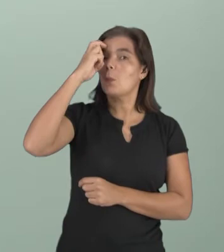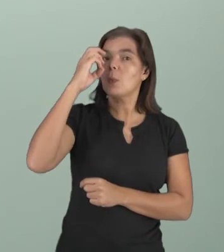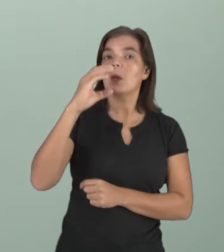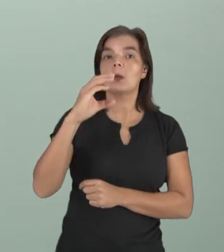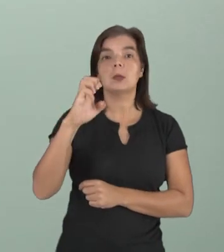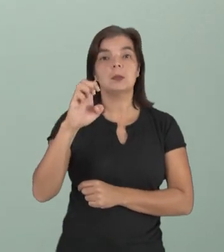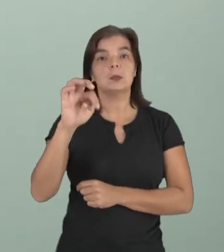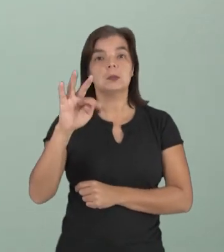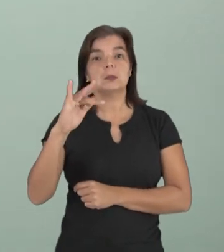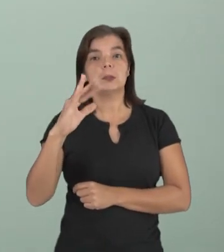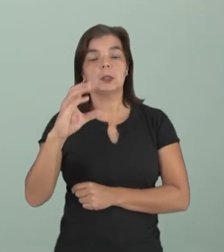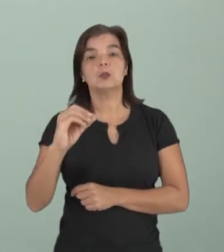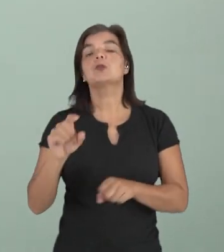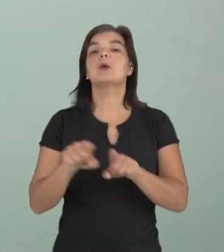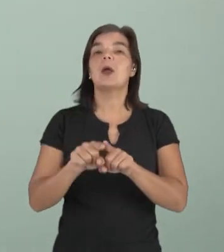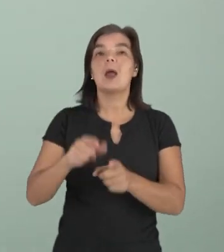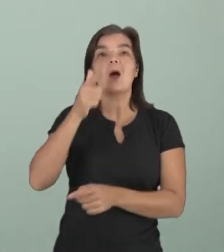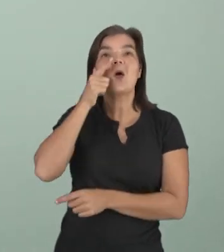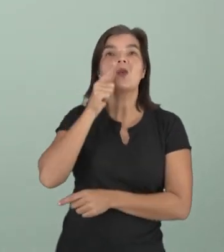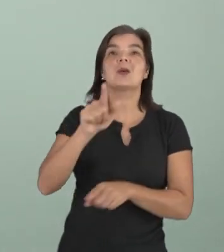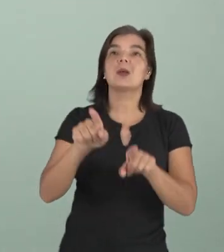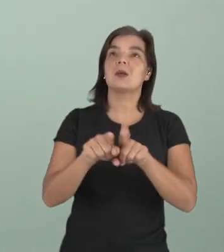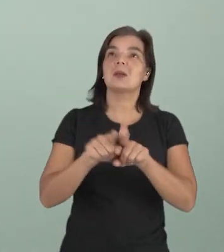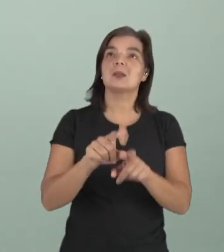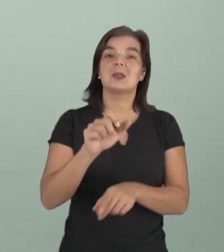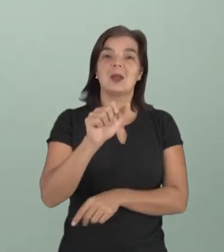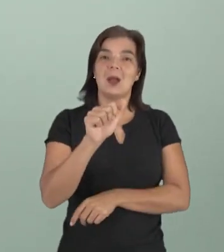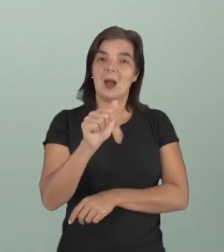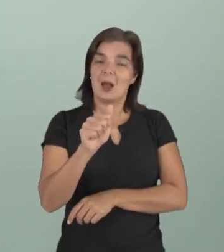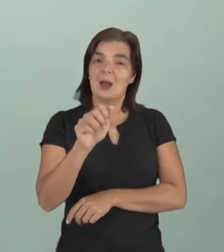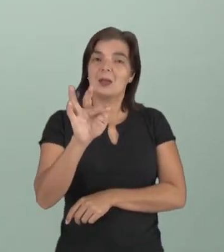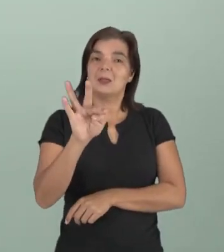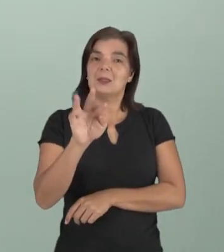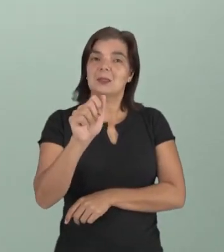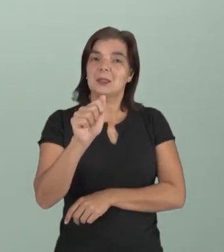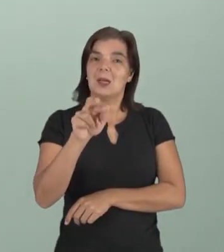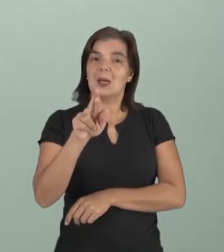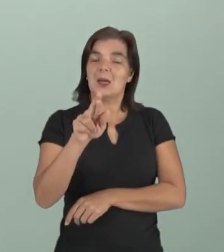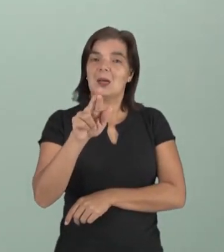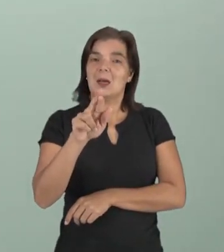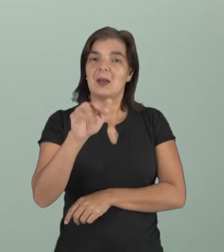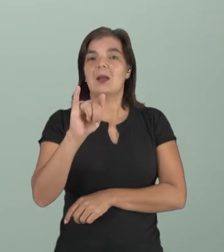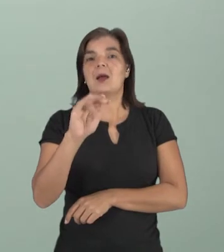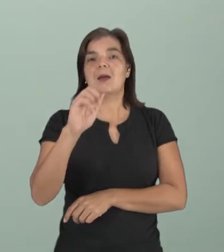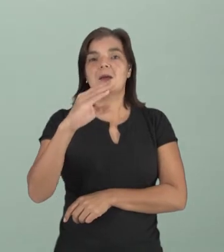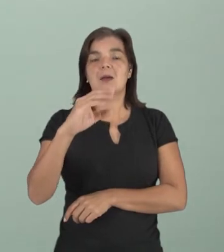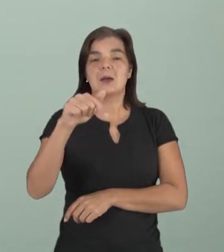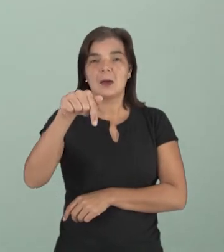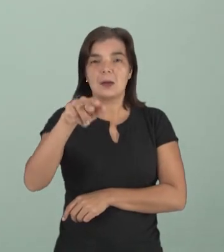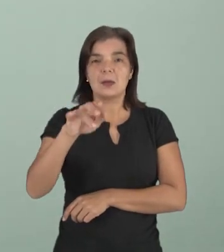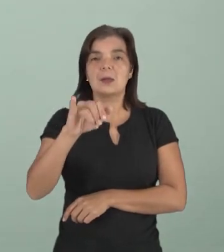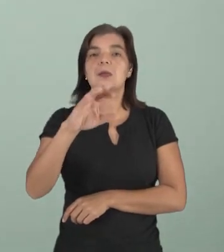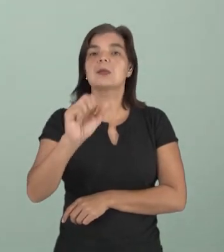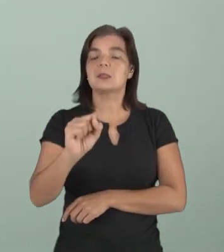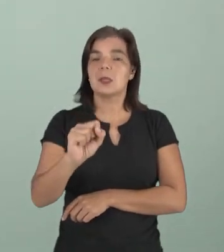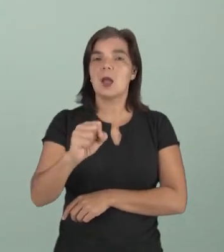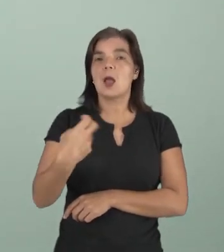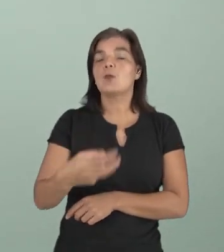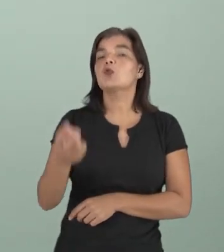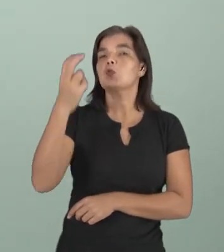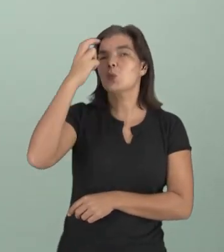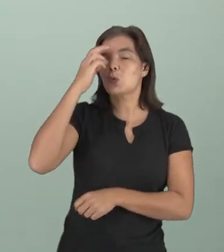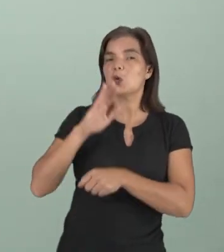é alcançar a ataraxia. A ataraxia seria um estado de apatia, onde o sábio ele já não